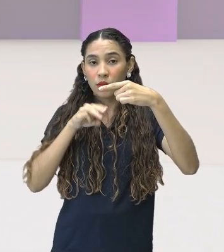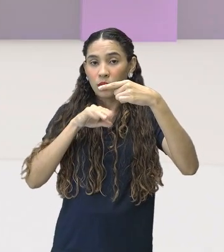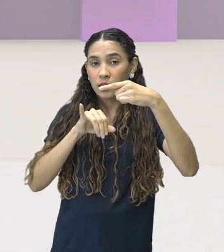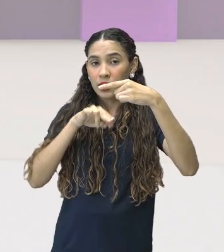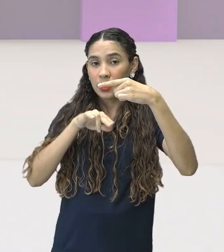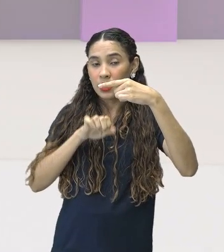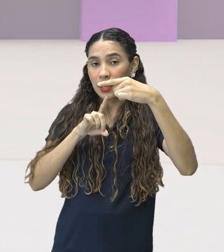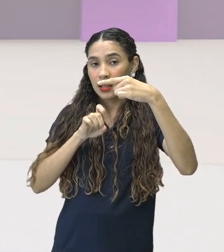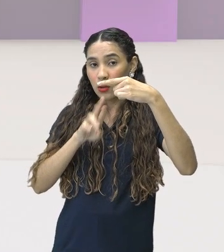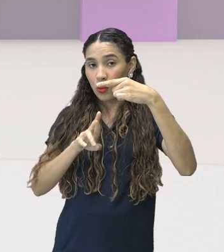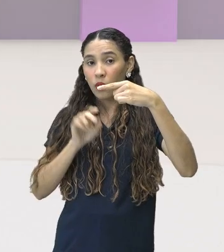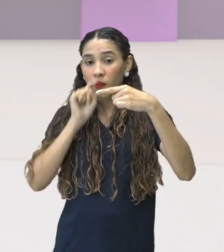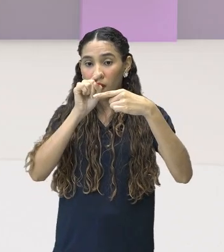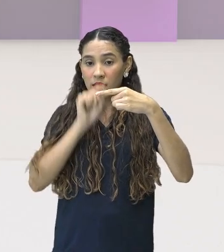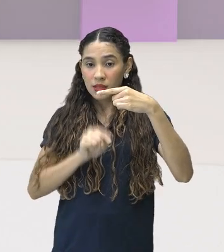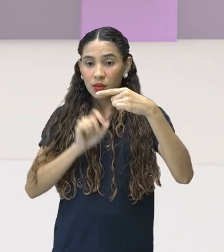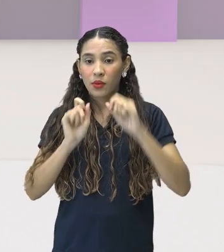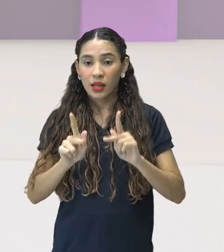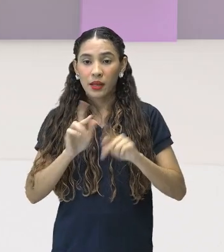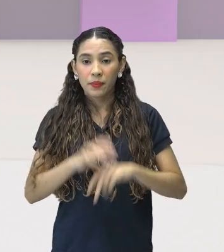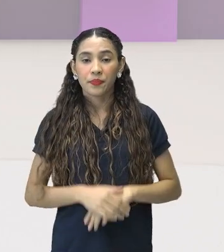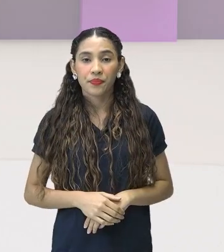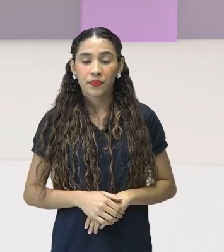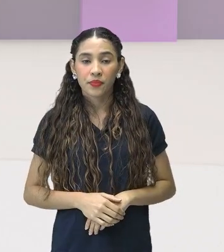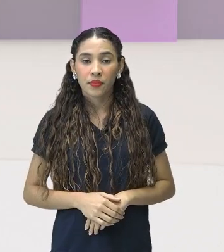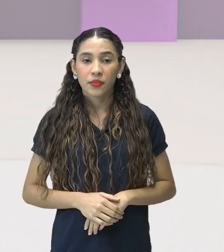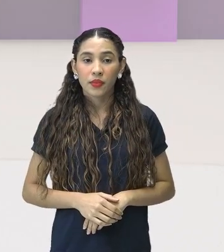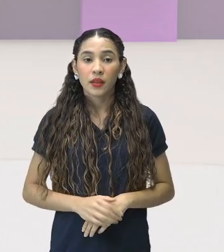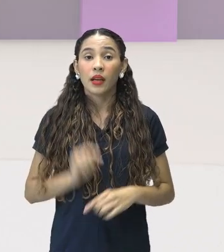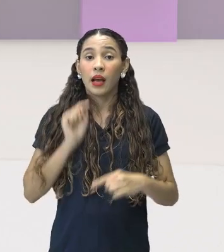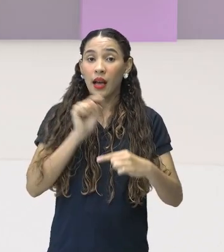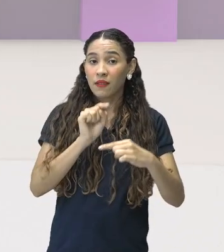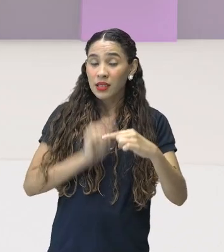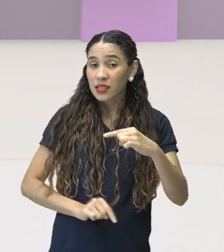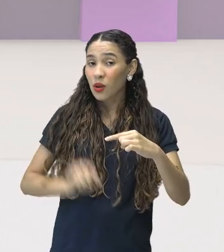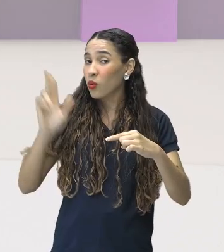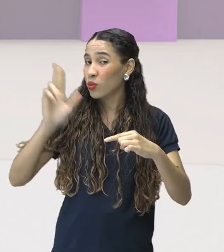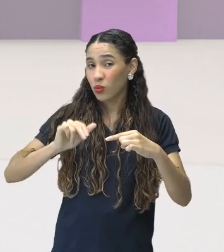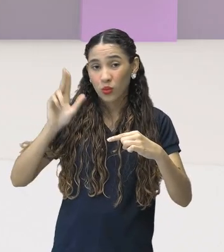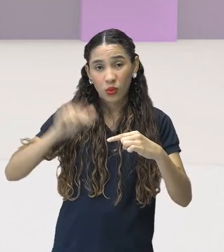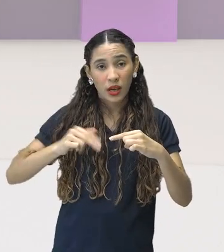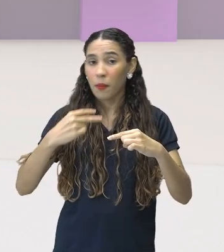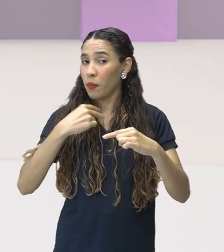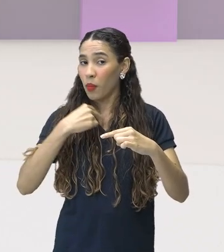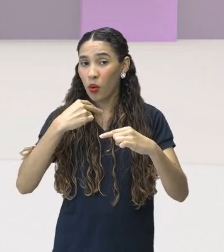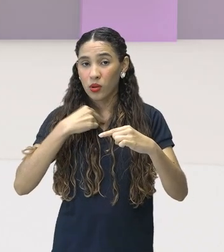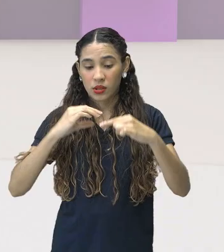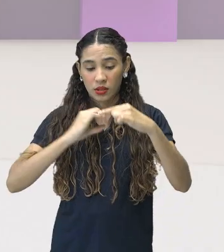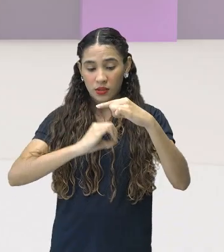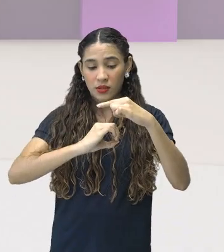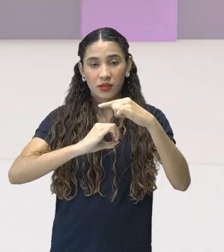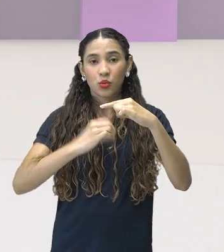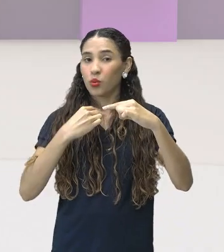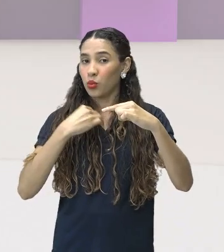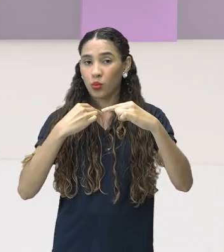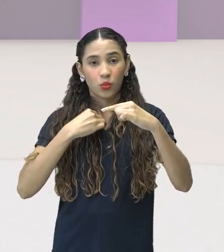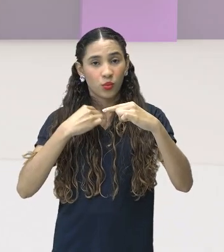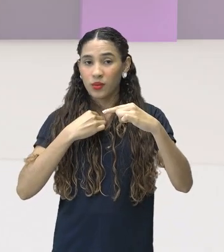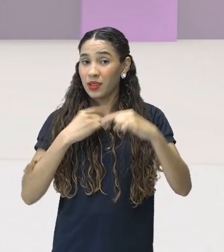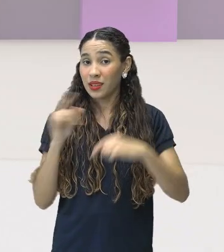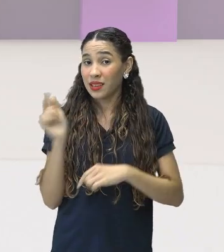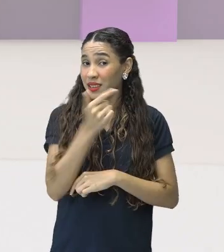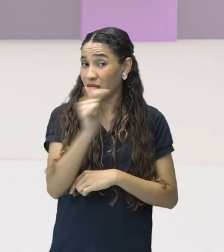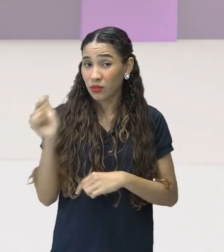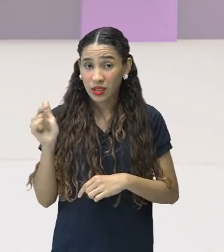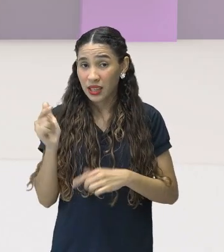nossa fração, tá bom? E a nossa fração nunca pode ter um denominador igual a zero. Não